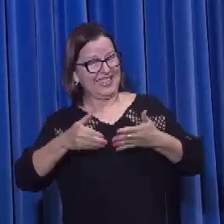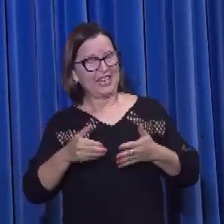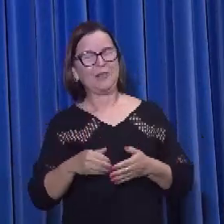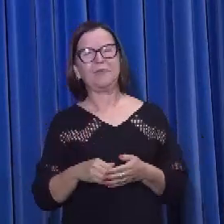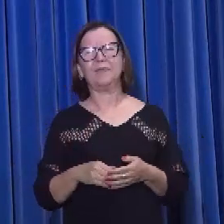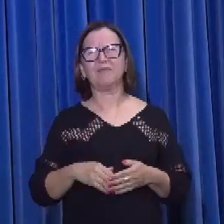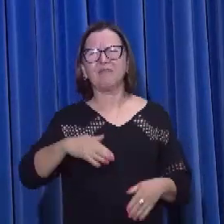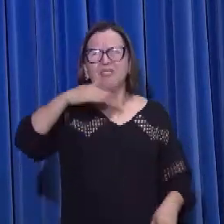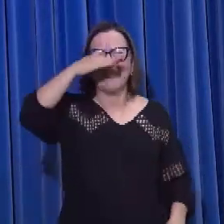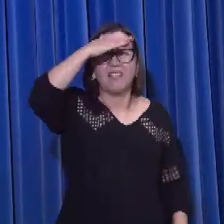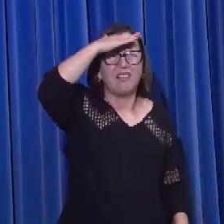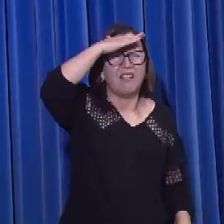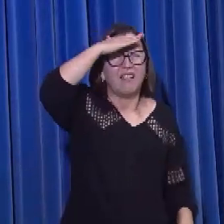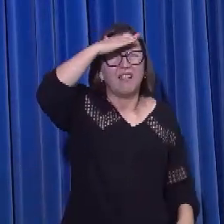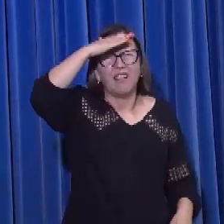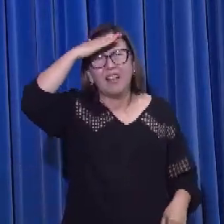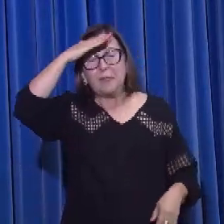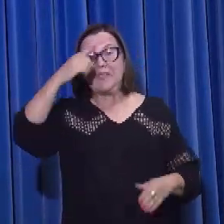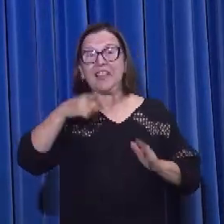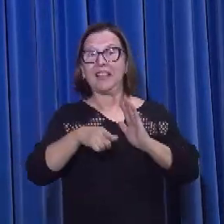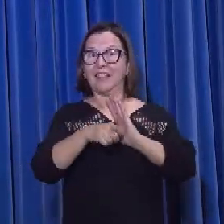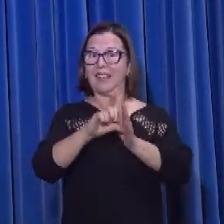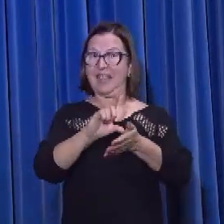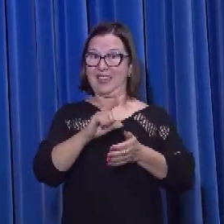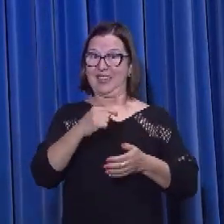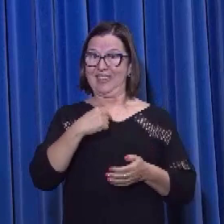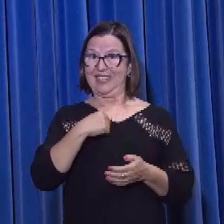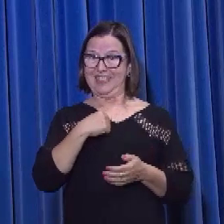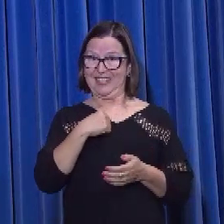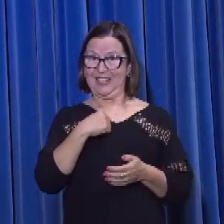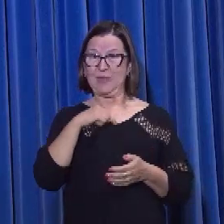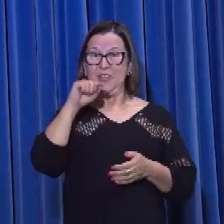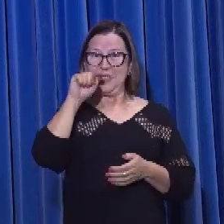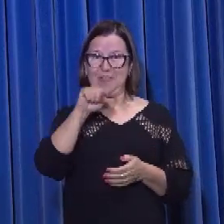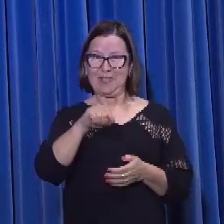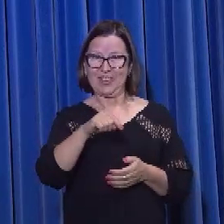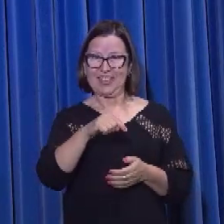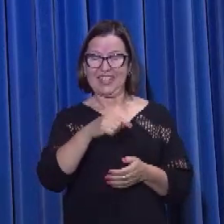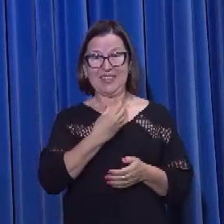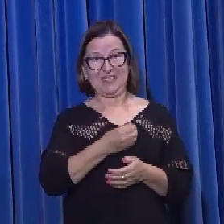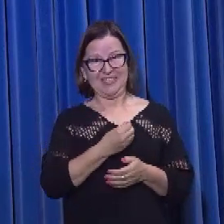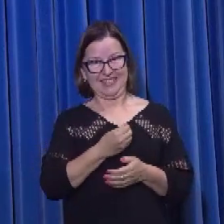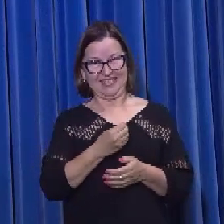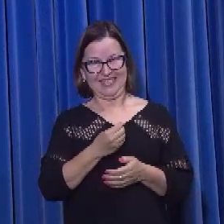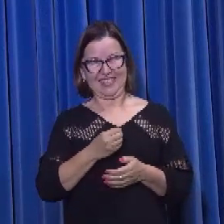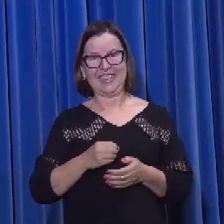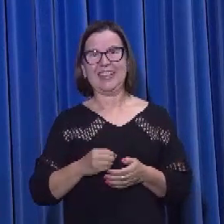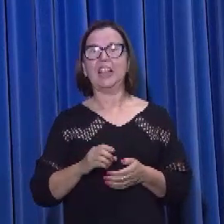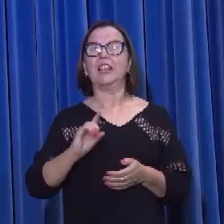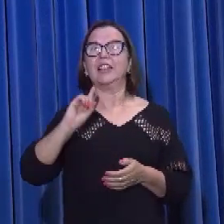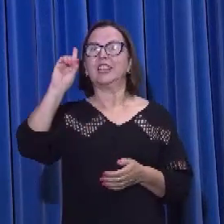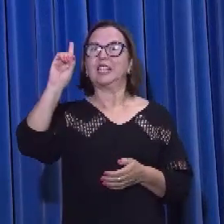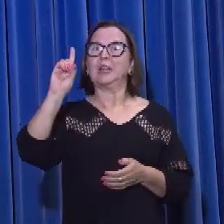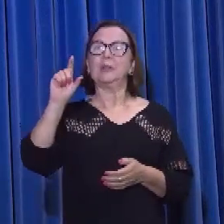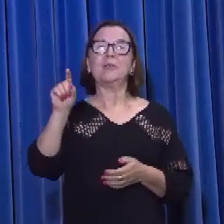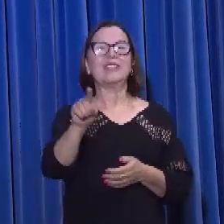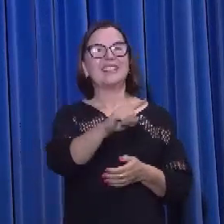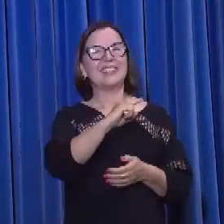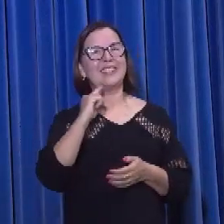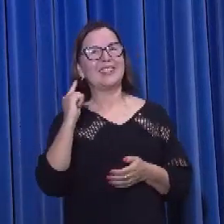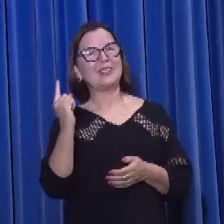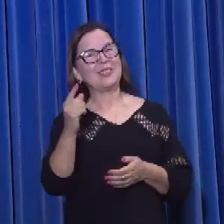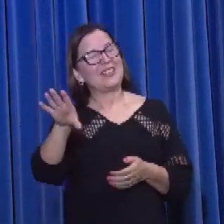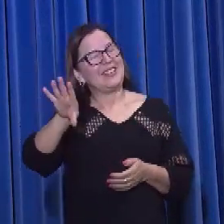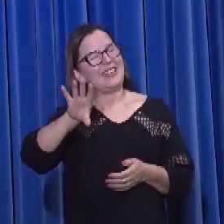eu e você existir, Deus nos amou. E Ele nos amou de tal maneira, como disse o